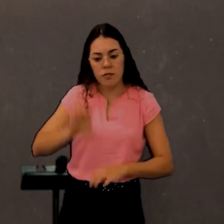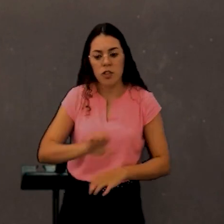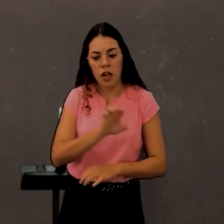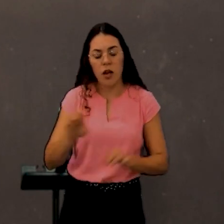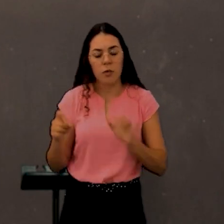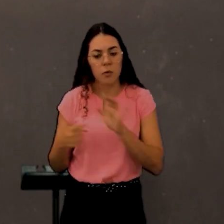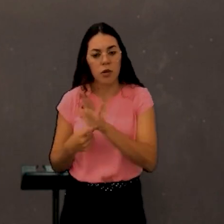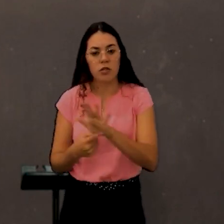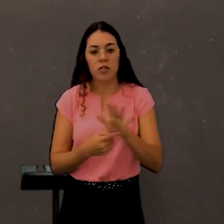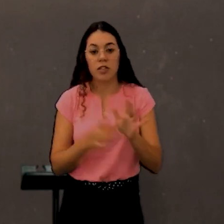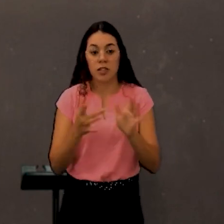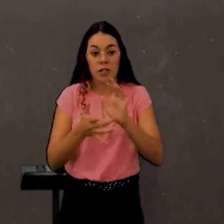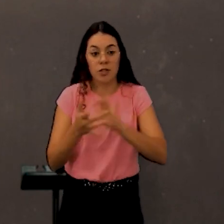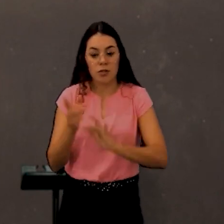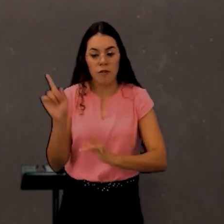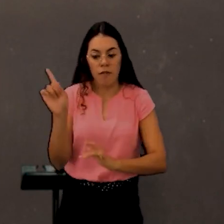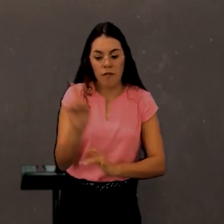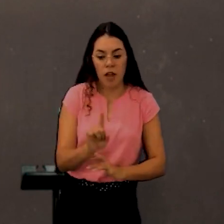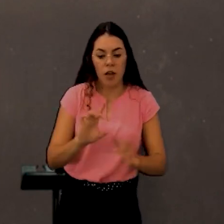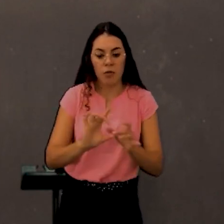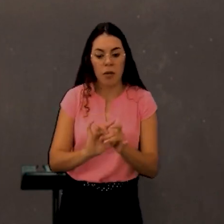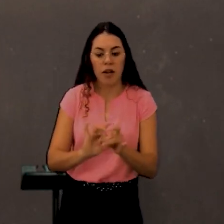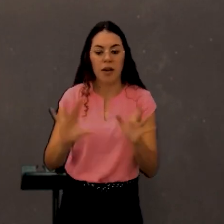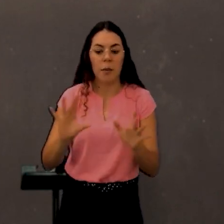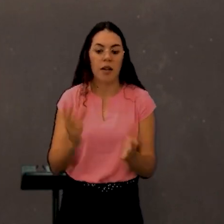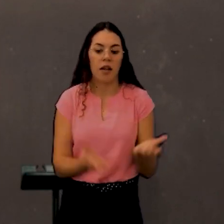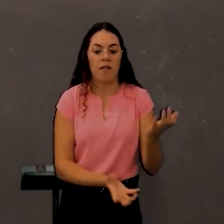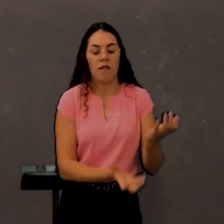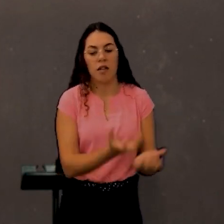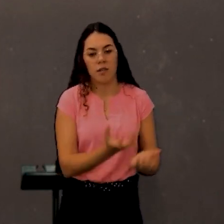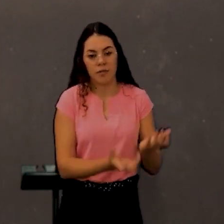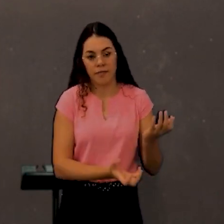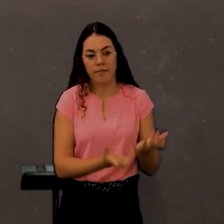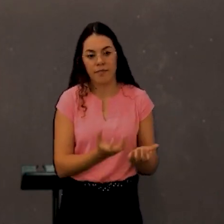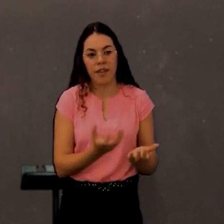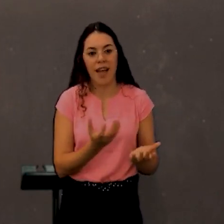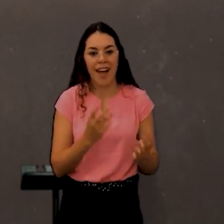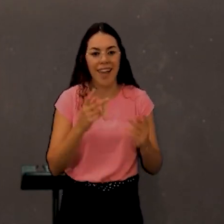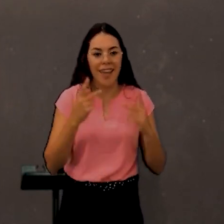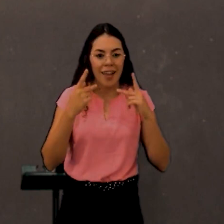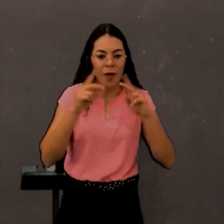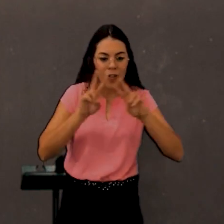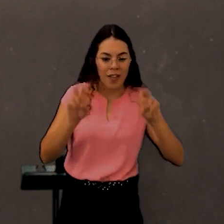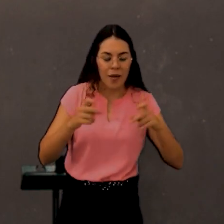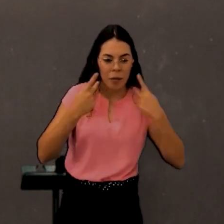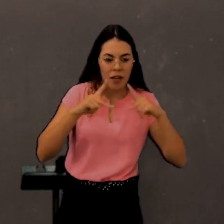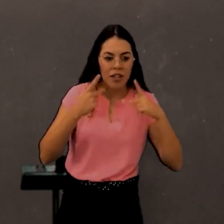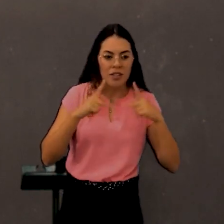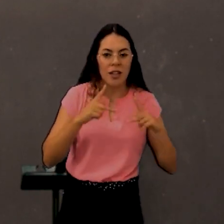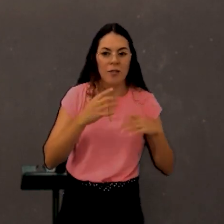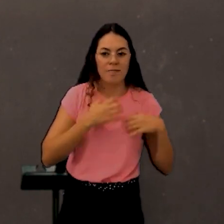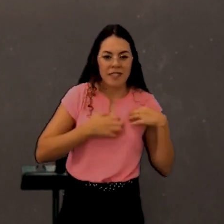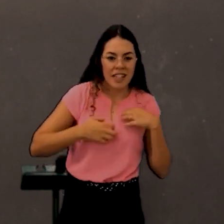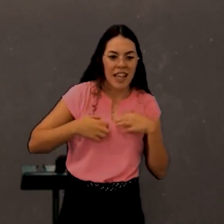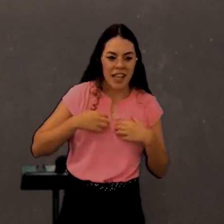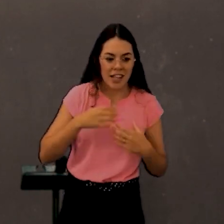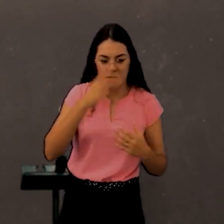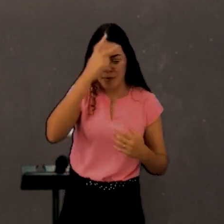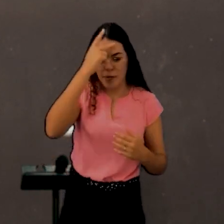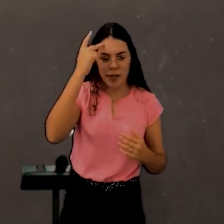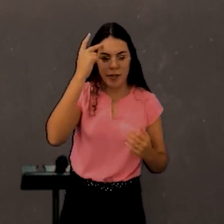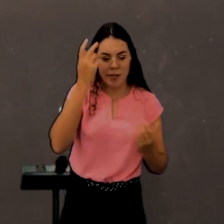ele veio para libertar você do inferno, e essa mensagem incomoda. Essa mensagem dói nos ouvidos